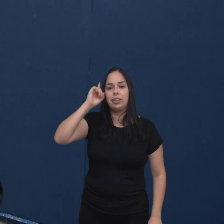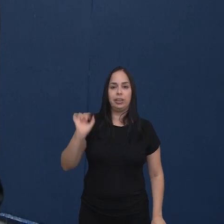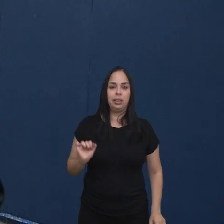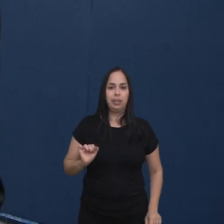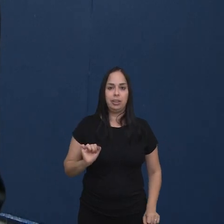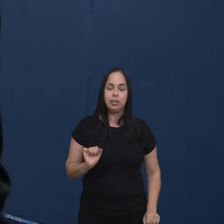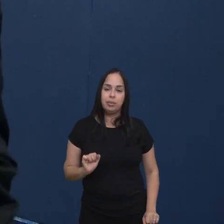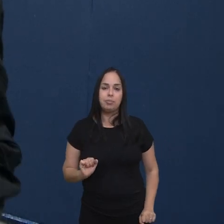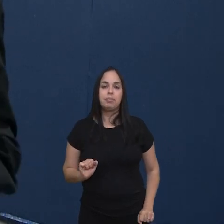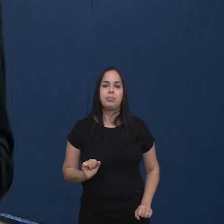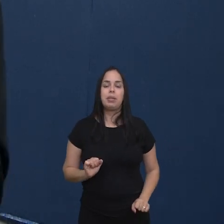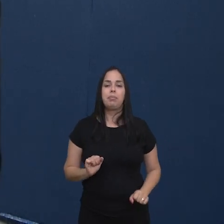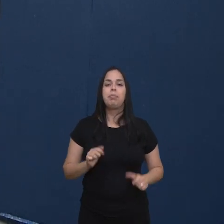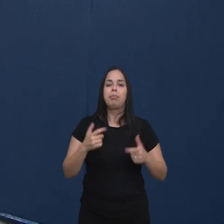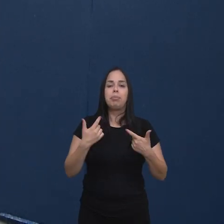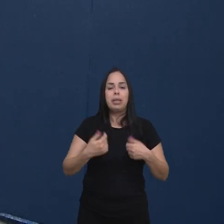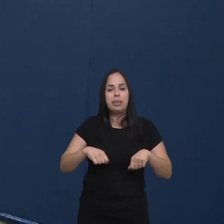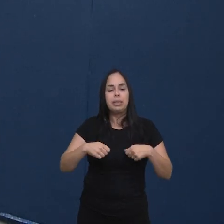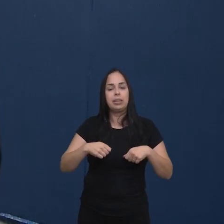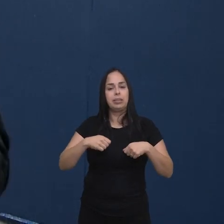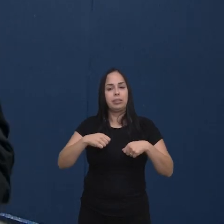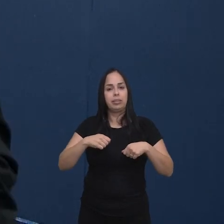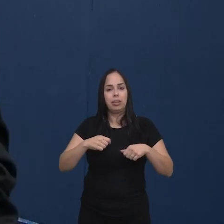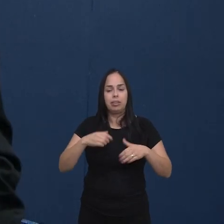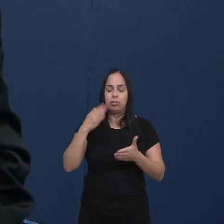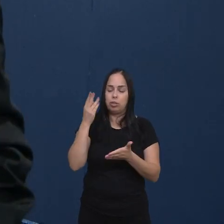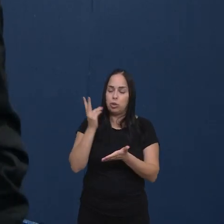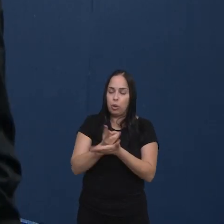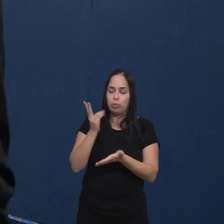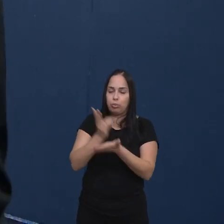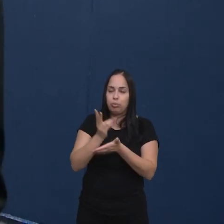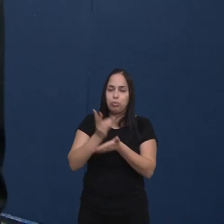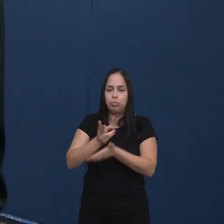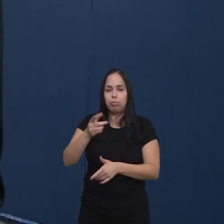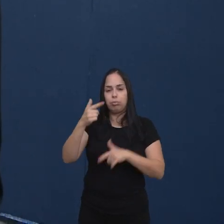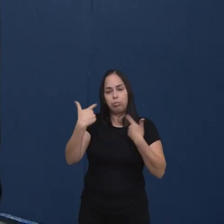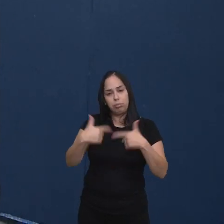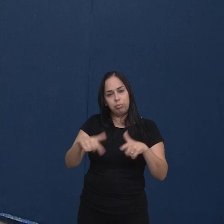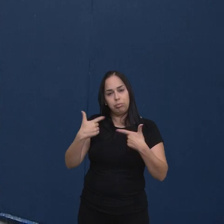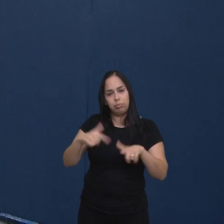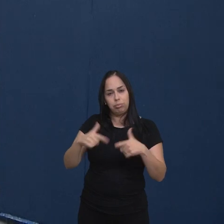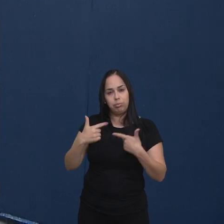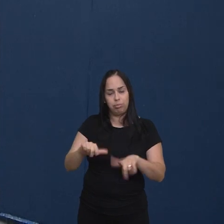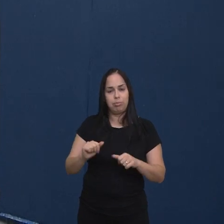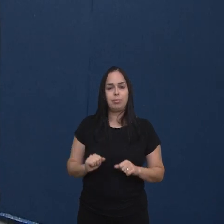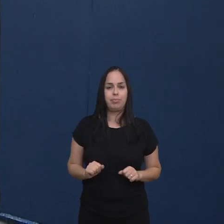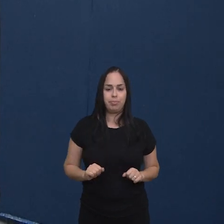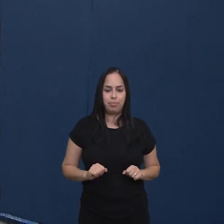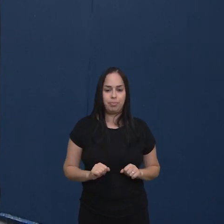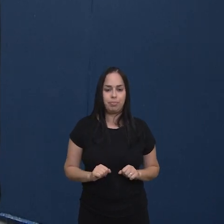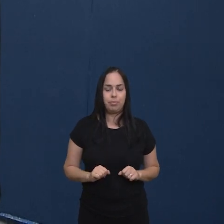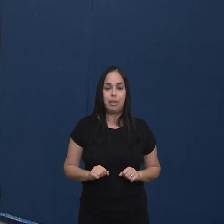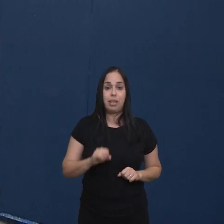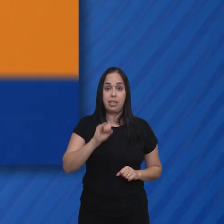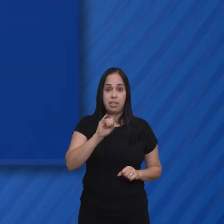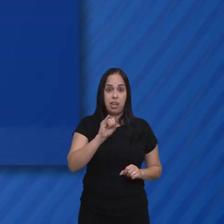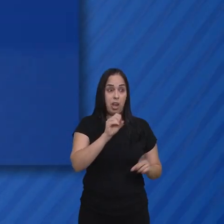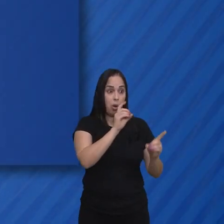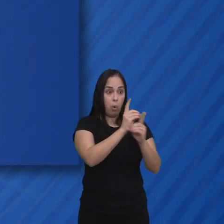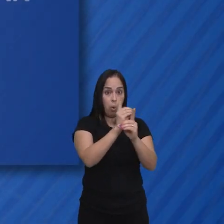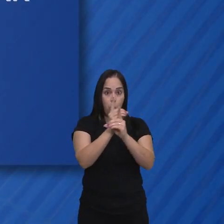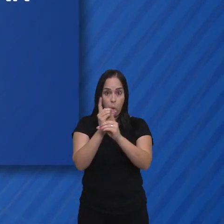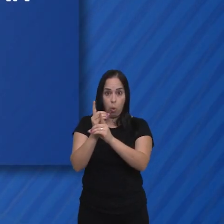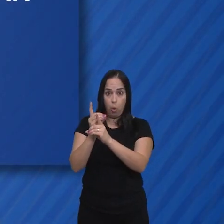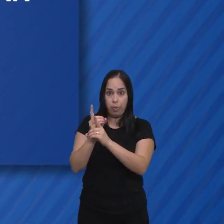existe trabalho grande nem trabalho pequeno. Não existe trabalho que a gente faz consistentemente. Do contrário, a realidade se impõe. Se